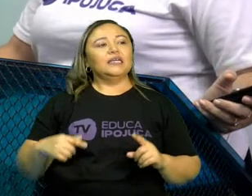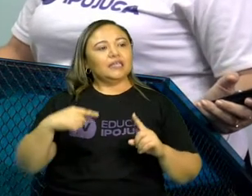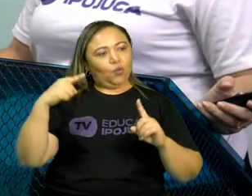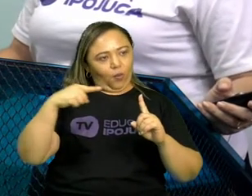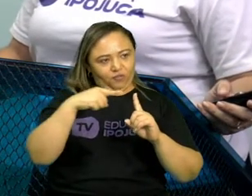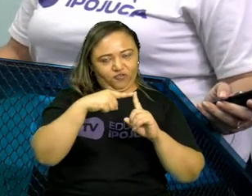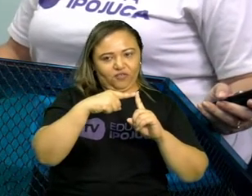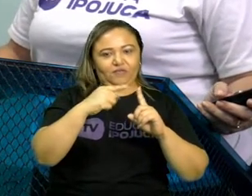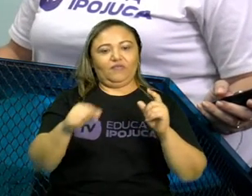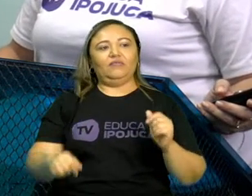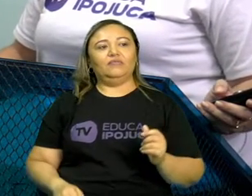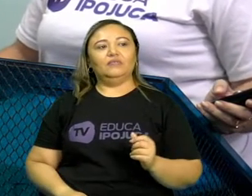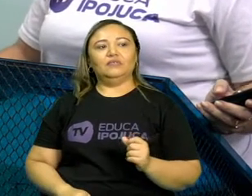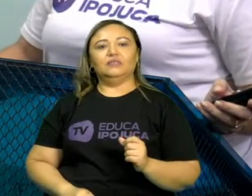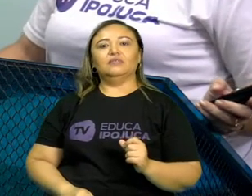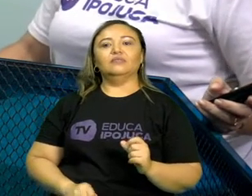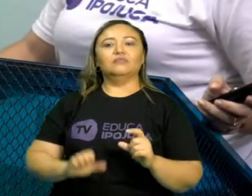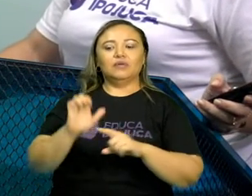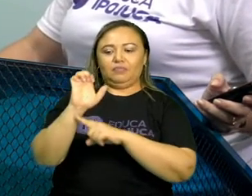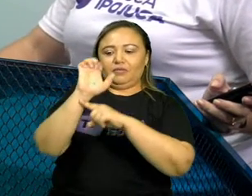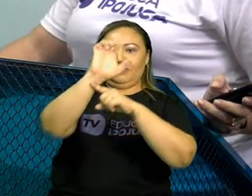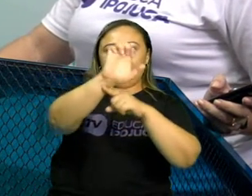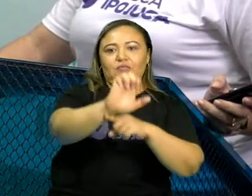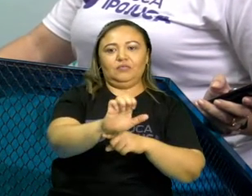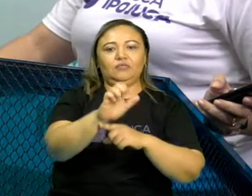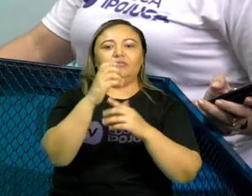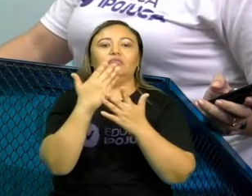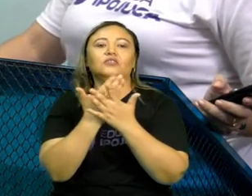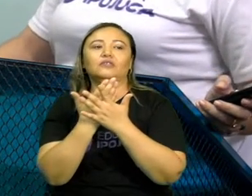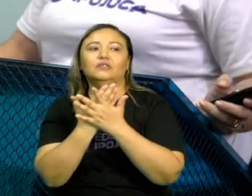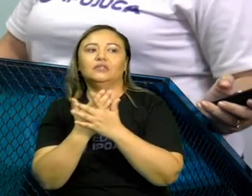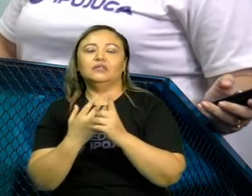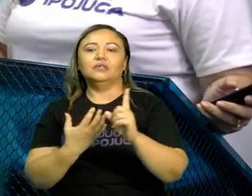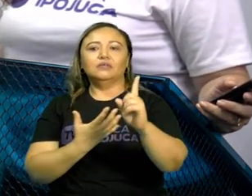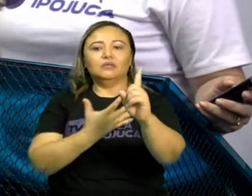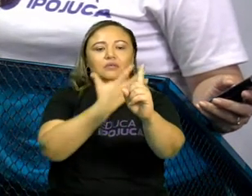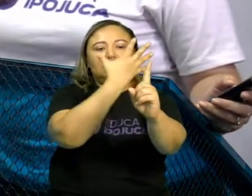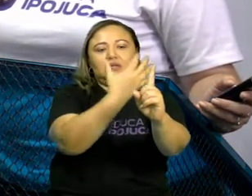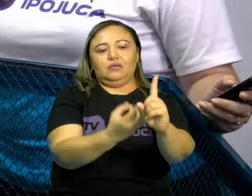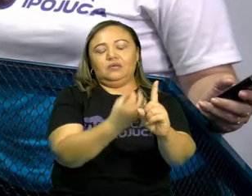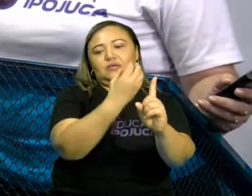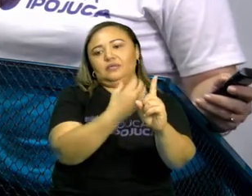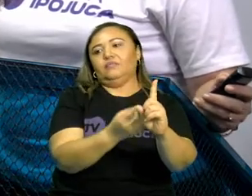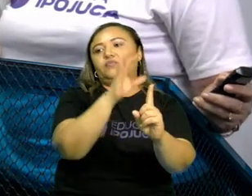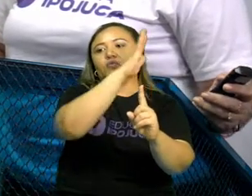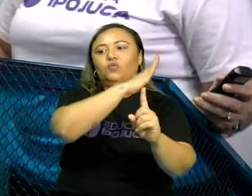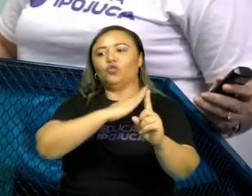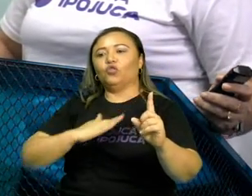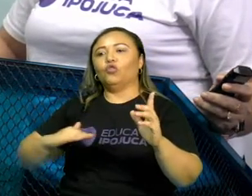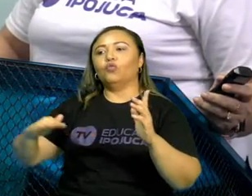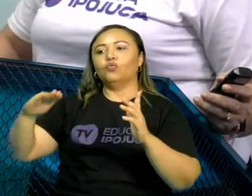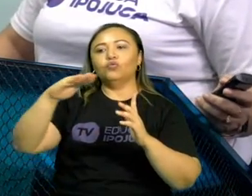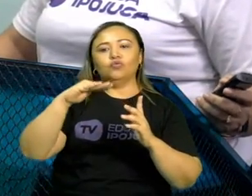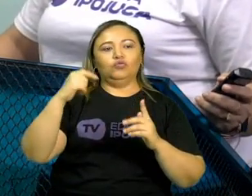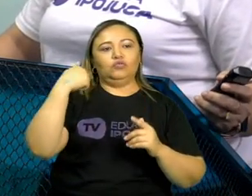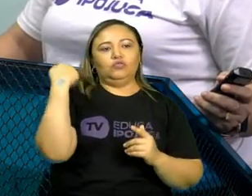emissor provavelmente é um estudante, né? O receptor são todos nós, leitores do meme.